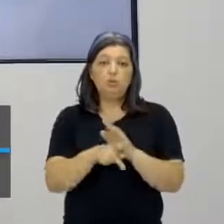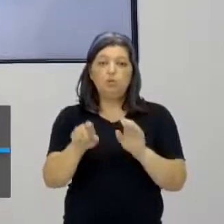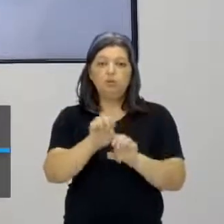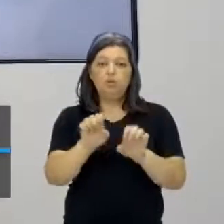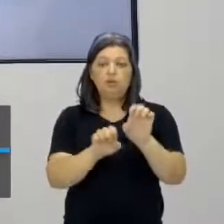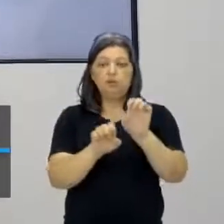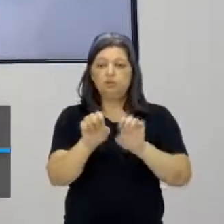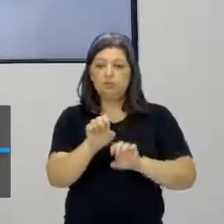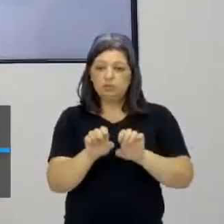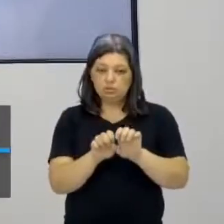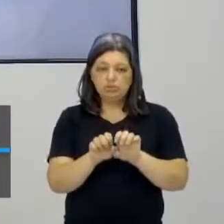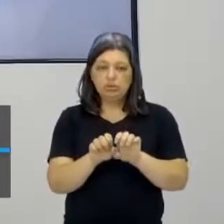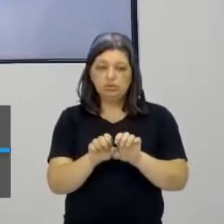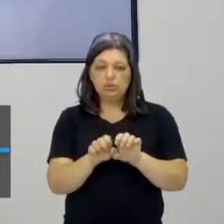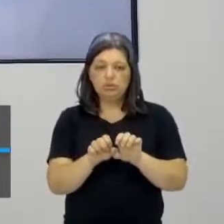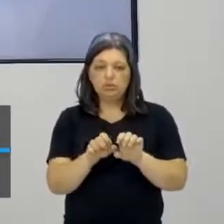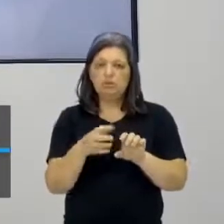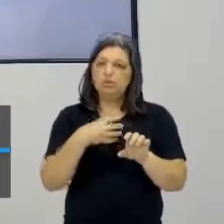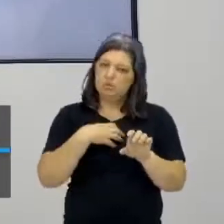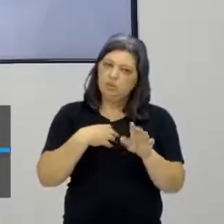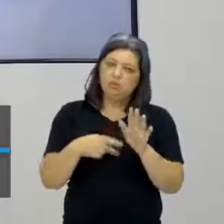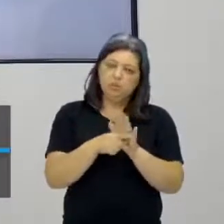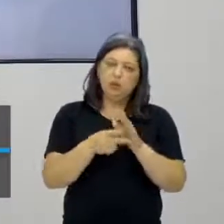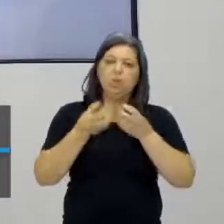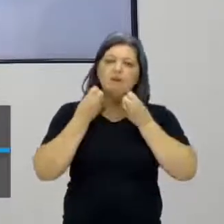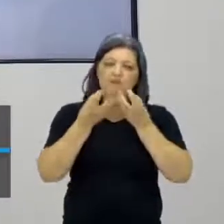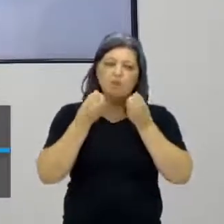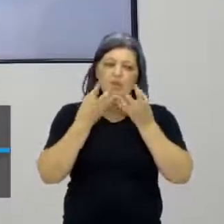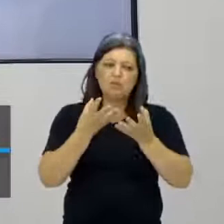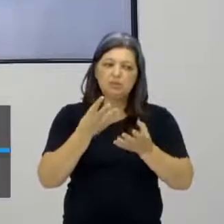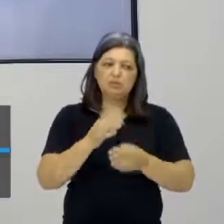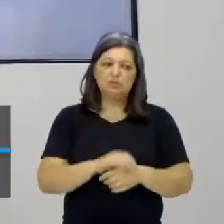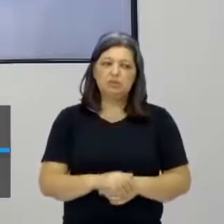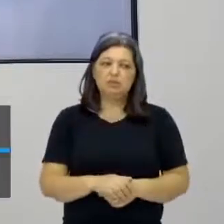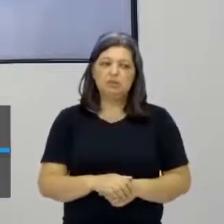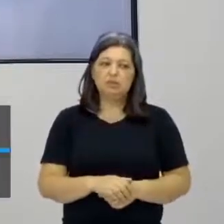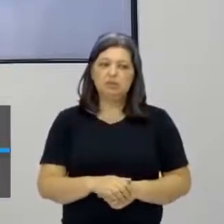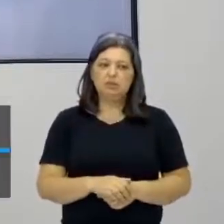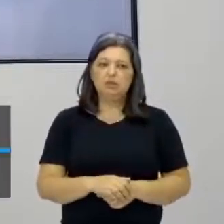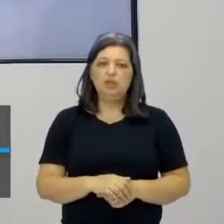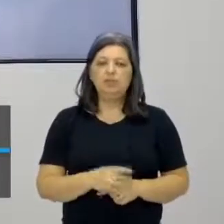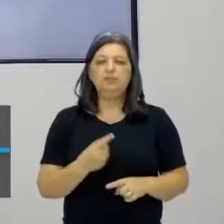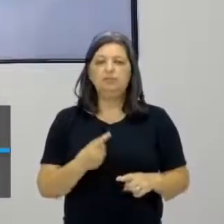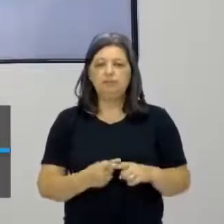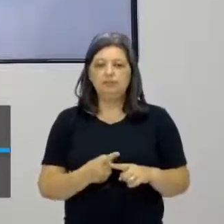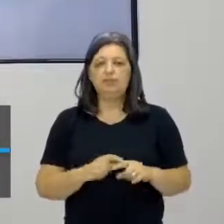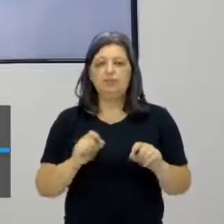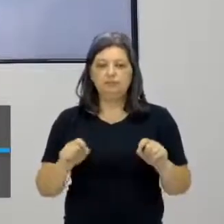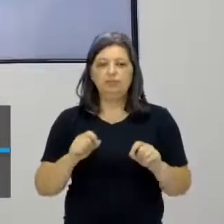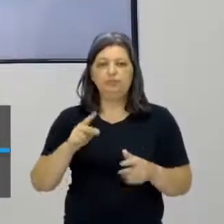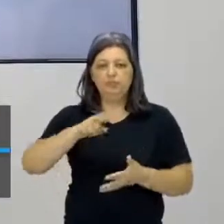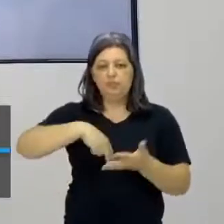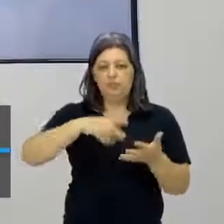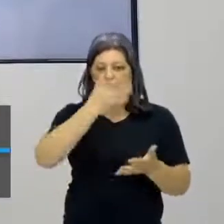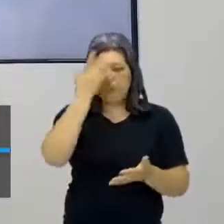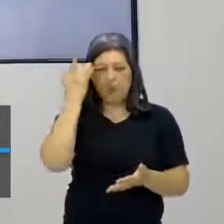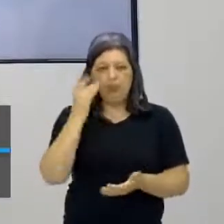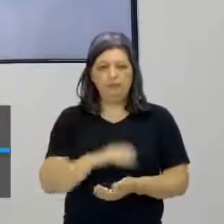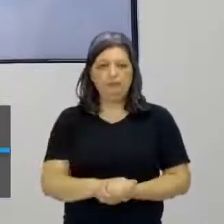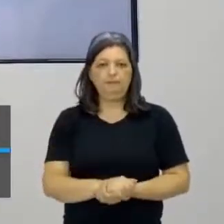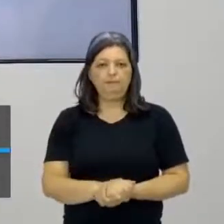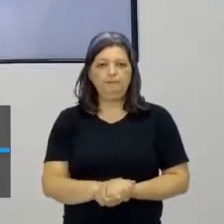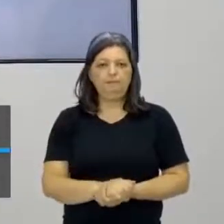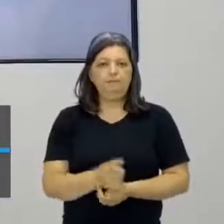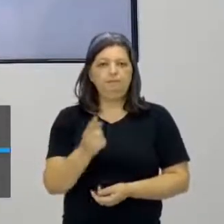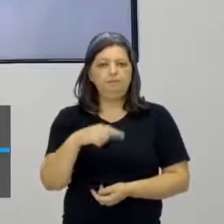isto com esse tipo de informação e facilitando a comunicação para o seu leitor.